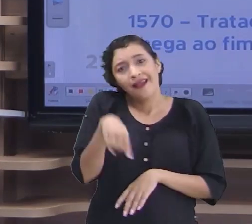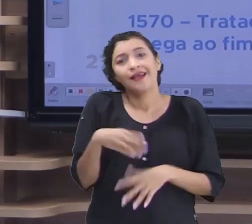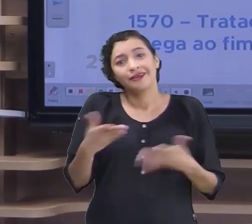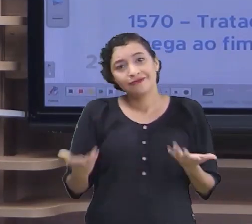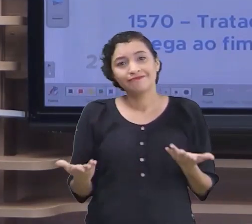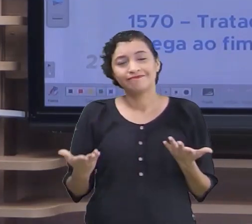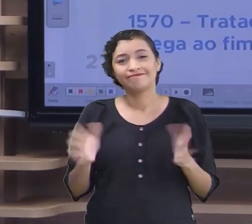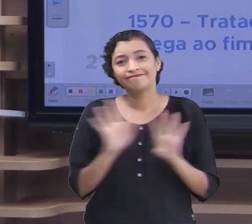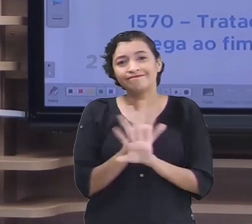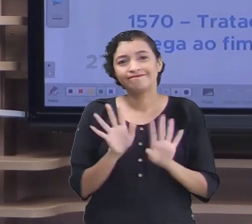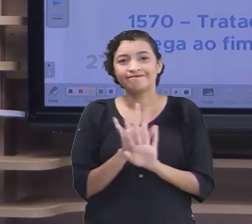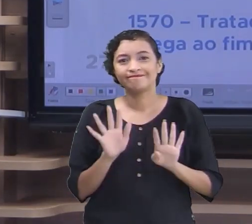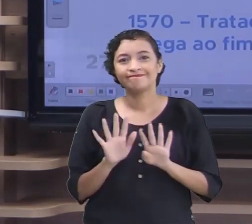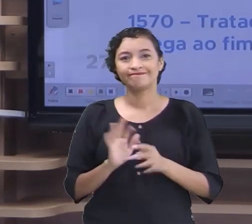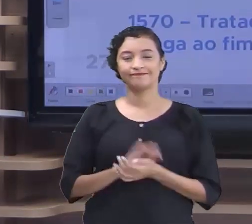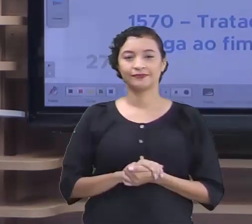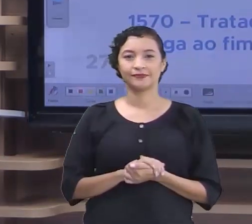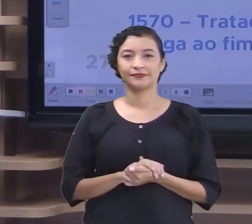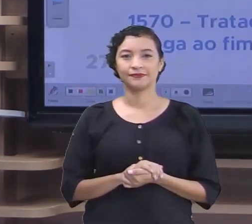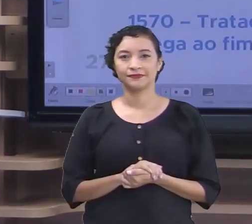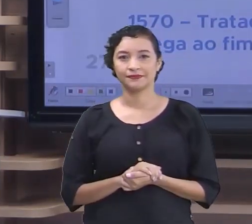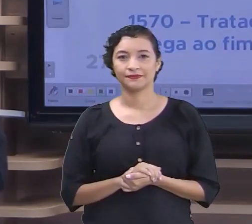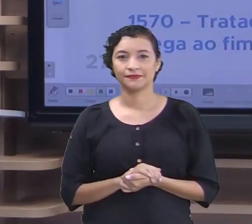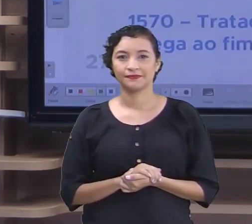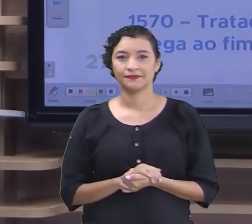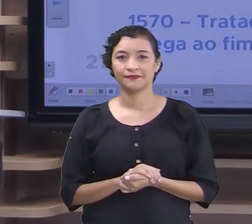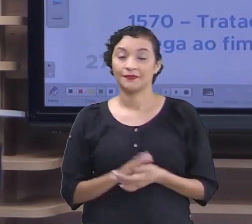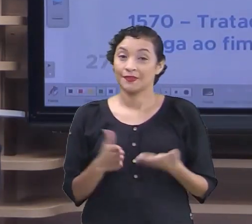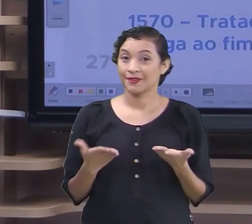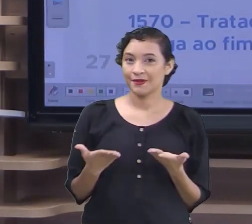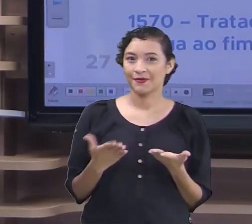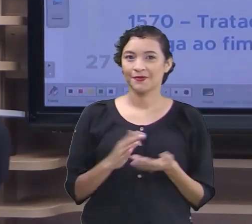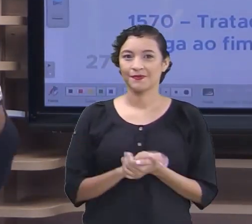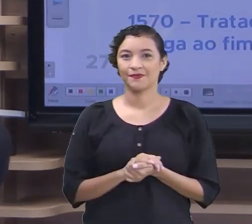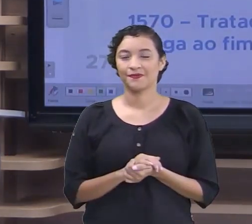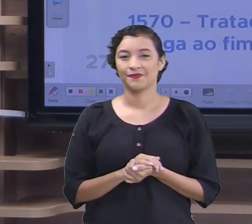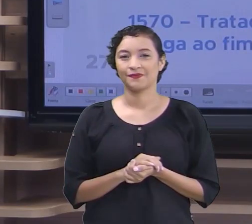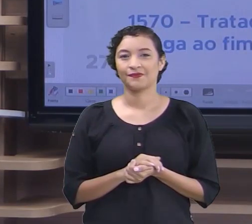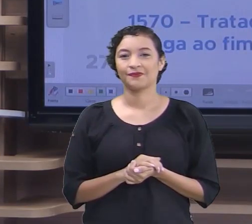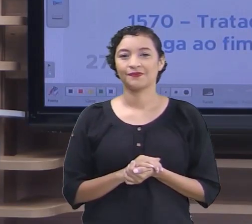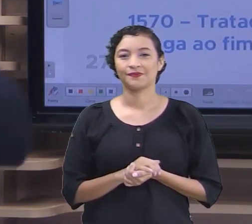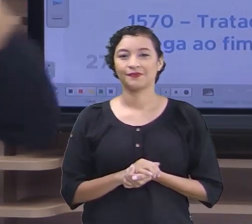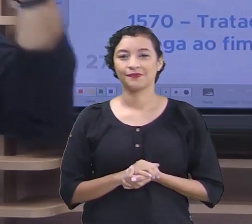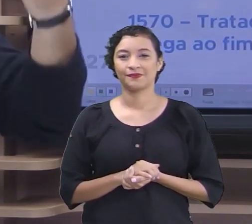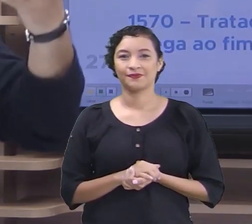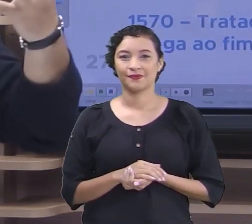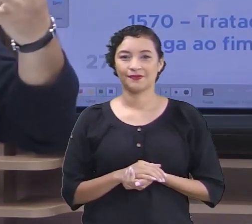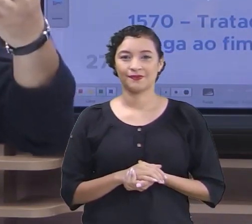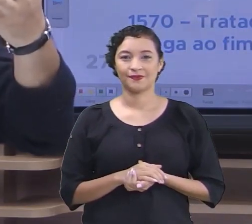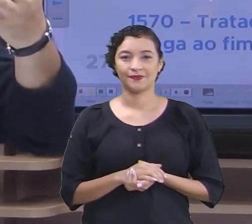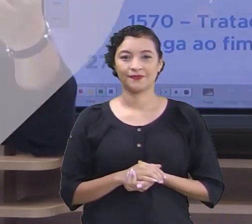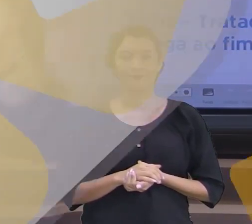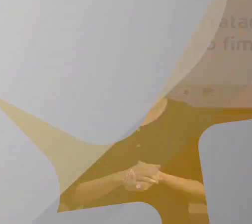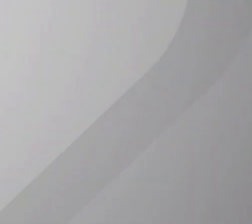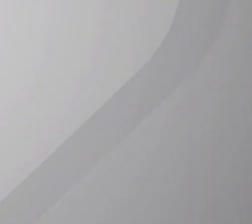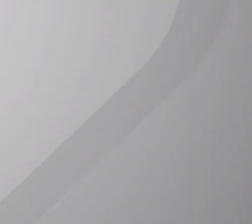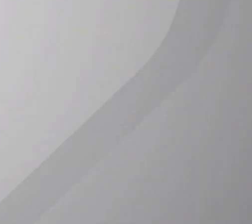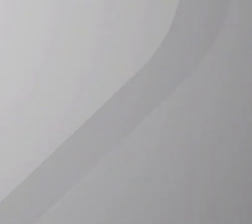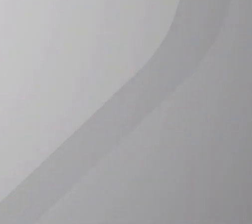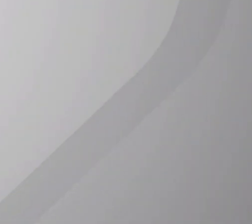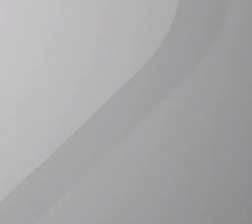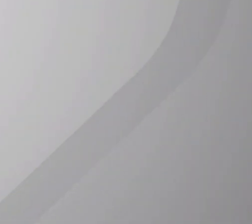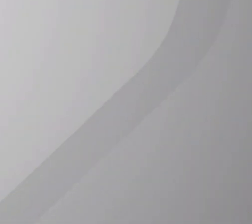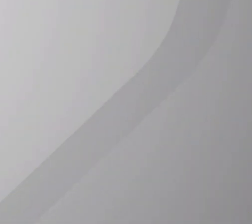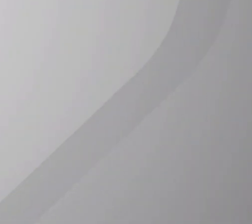despedir? Eu tenho. Então, solta a vinheta das nossas considerações finais. Solta a vinheta, produção.